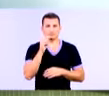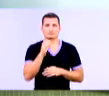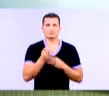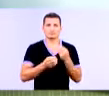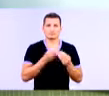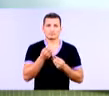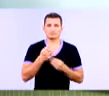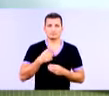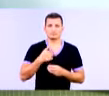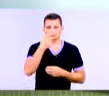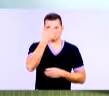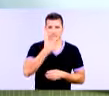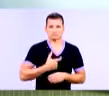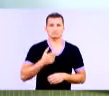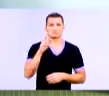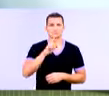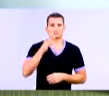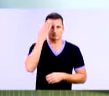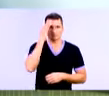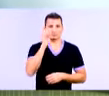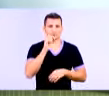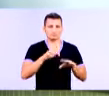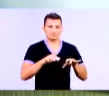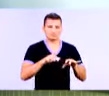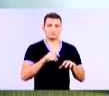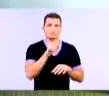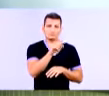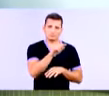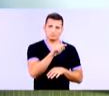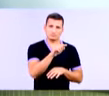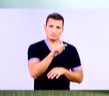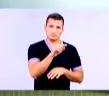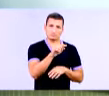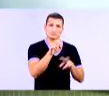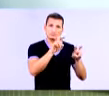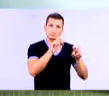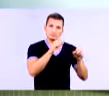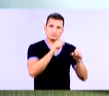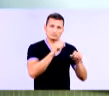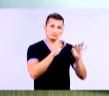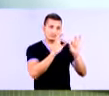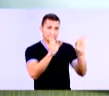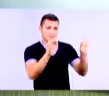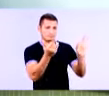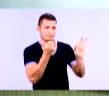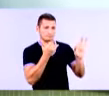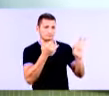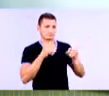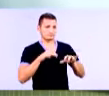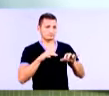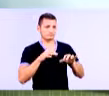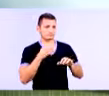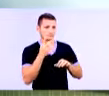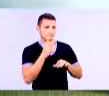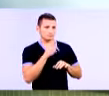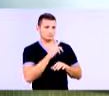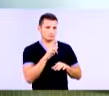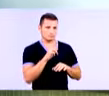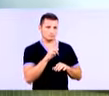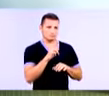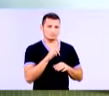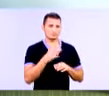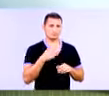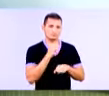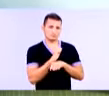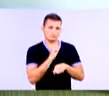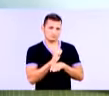é que eu, usuário, vou saber o que eu tenho que digitar? Então o computador tem que mandar, olha, digite seu nome. Então antes de eu digitar meu nome, o computador tem que falar, olha, eu estou esperando que